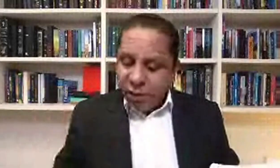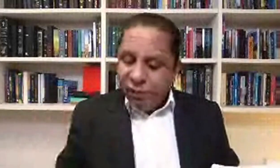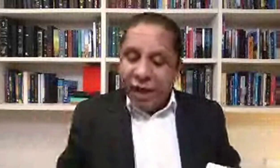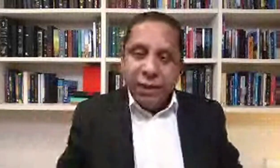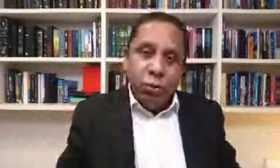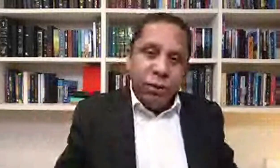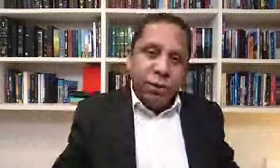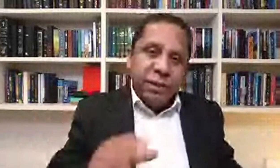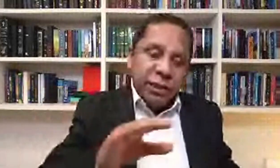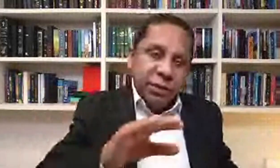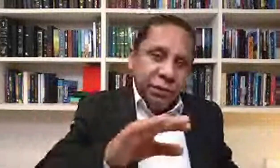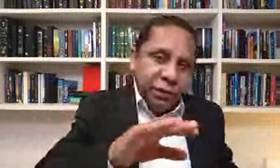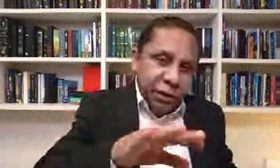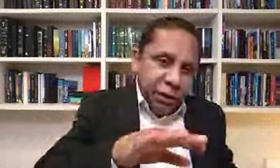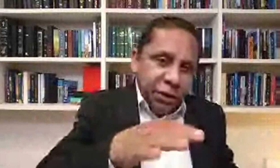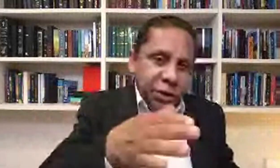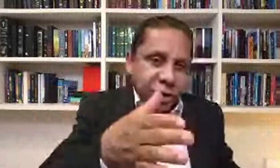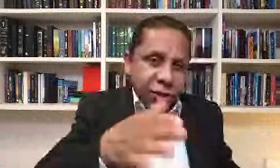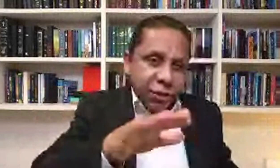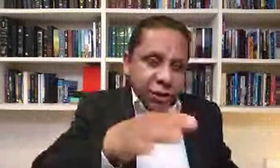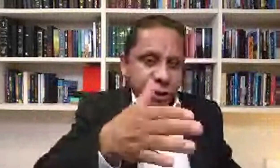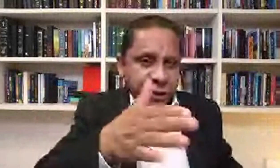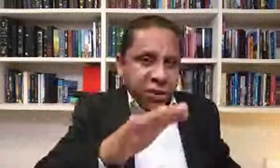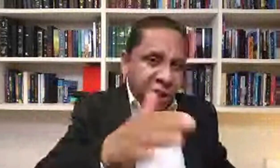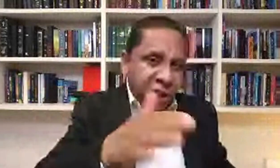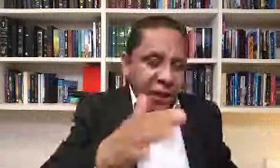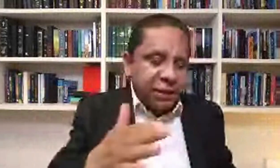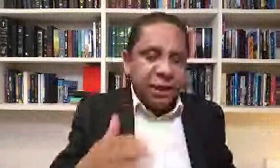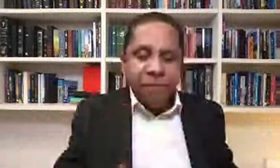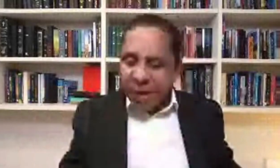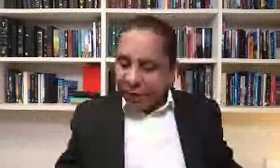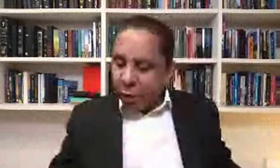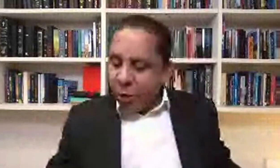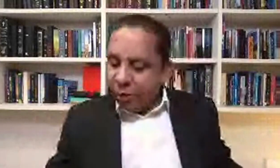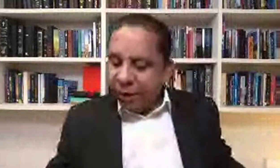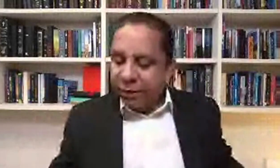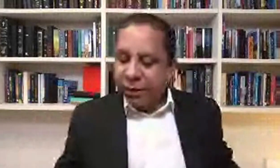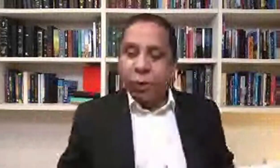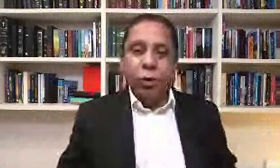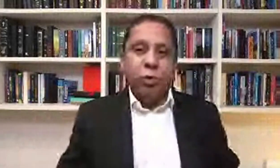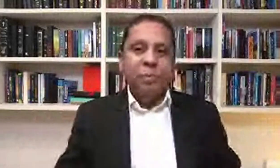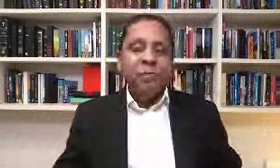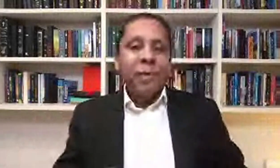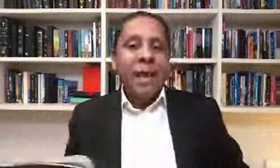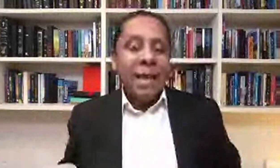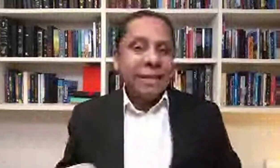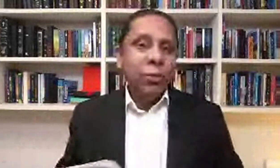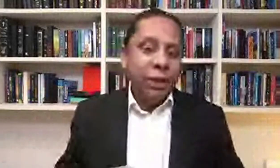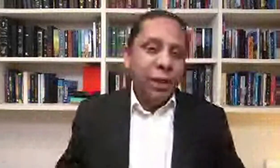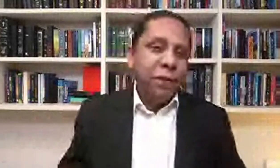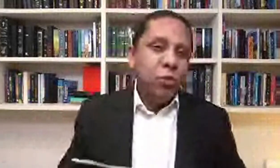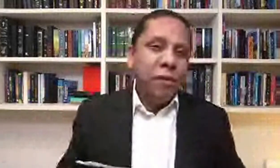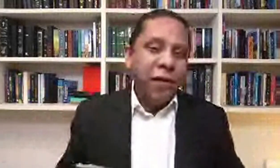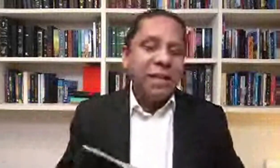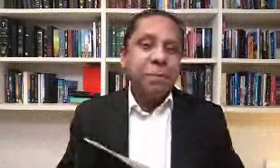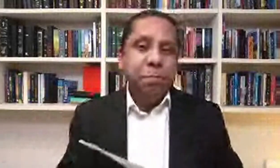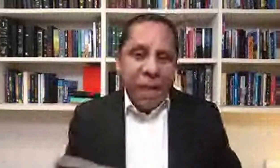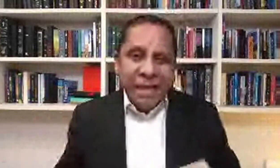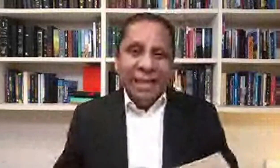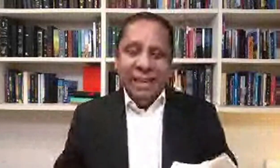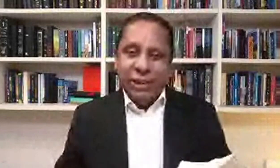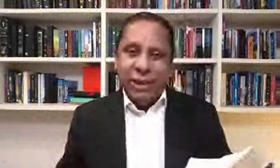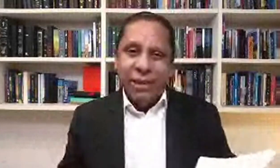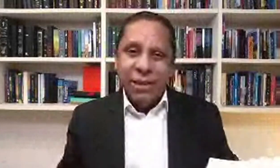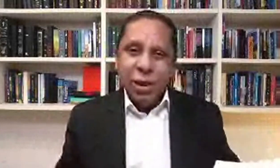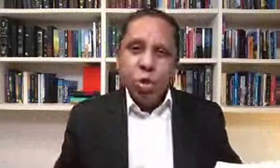Pérgamo, vai do ano 320, 323, até o ano 538. Essa, eu diria, foi uma fase